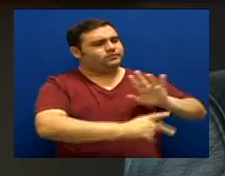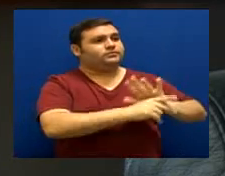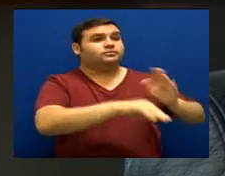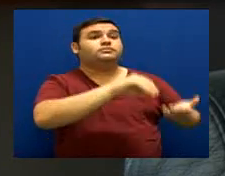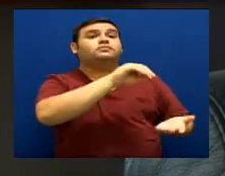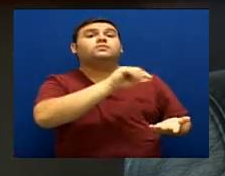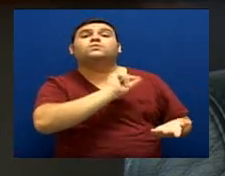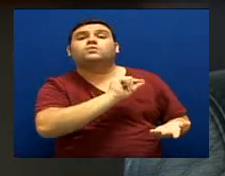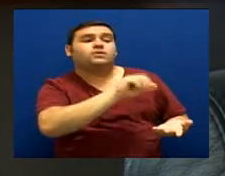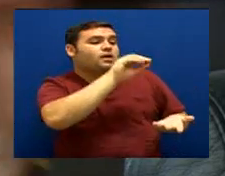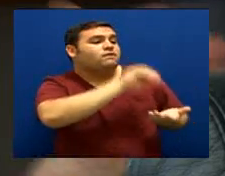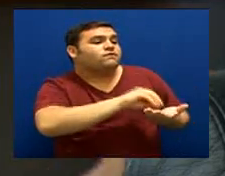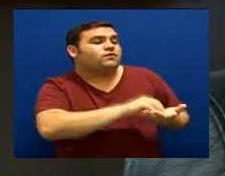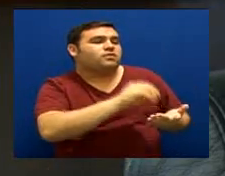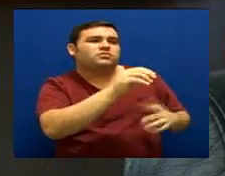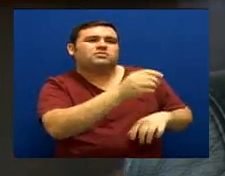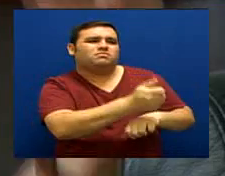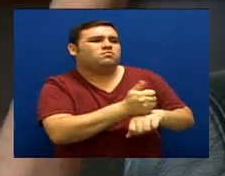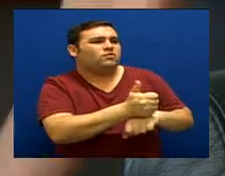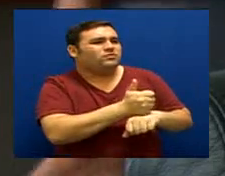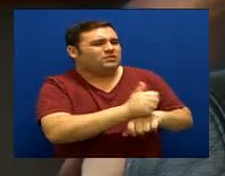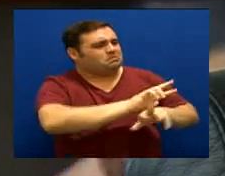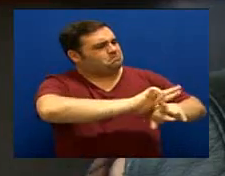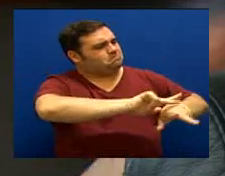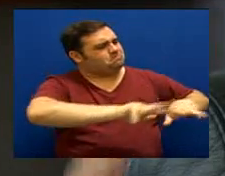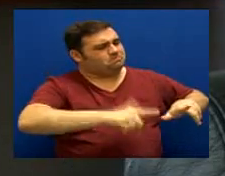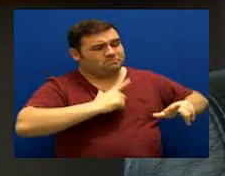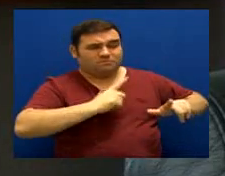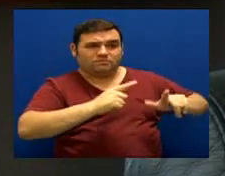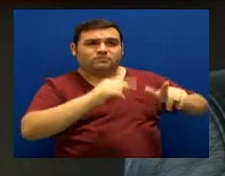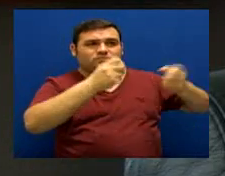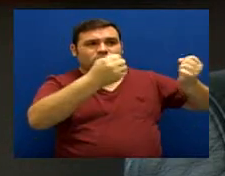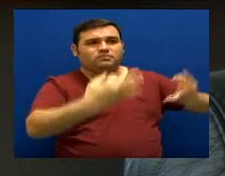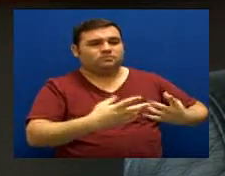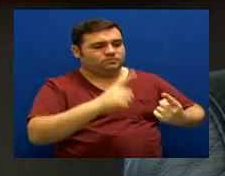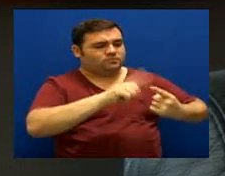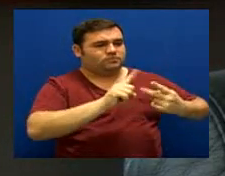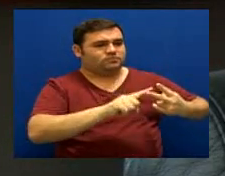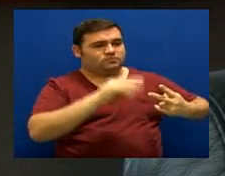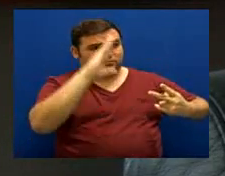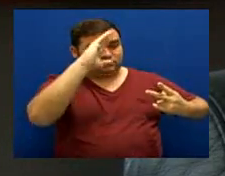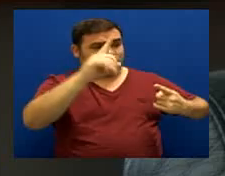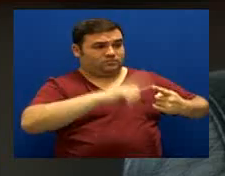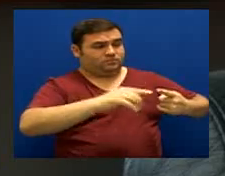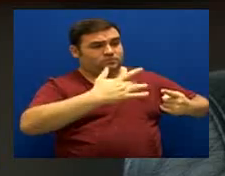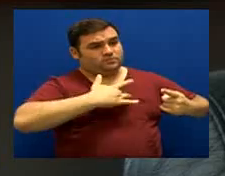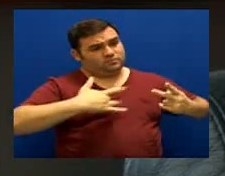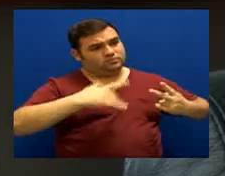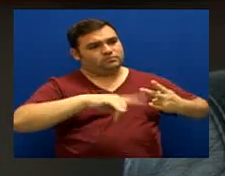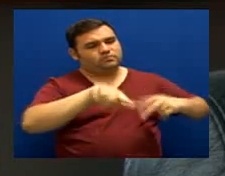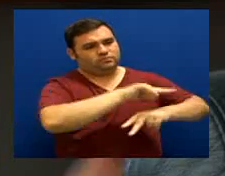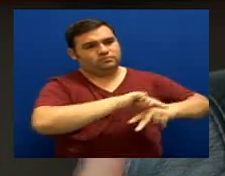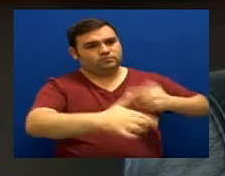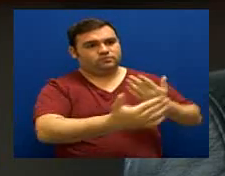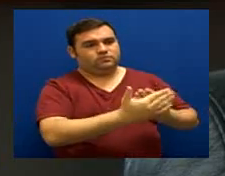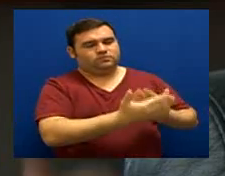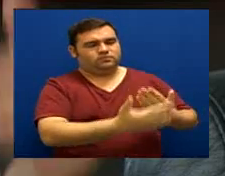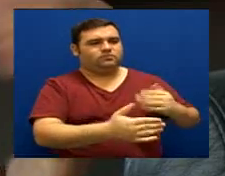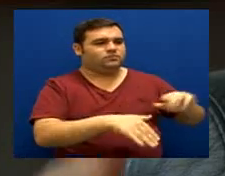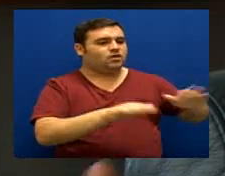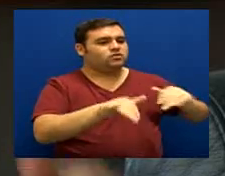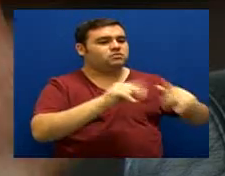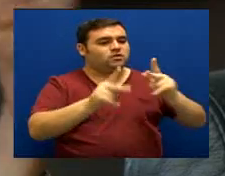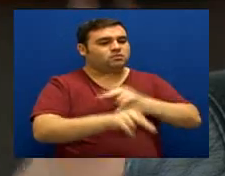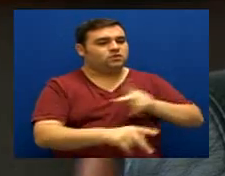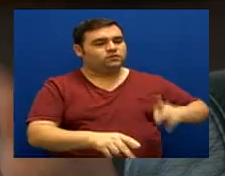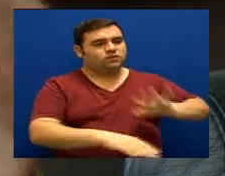falta de profissionais nas mais variadas áreas o senhor citou duas prioritárias que a educação em saúde com a contratação de